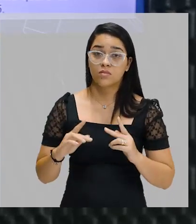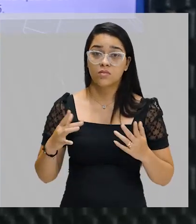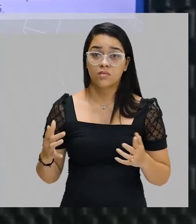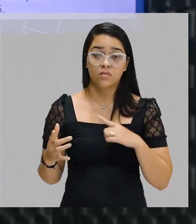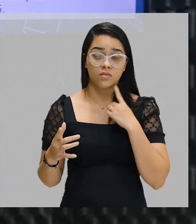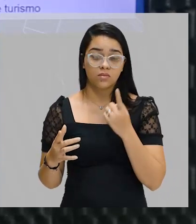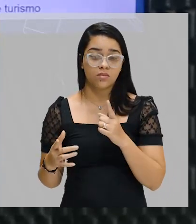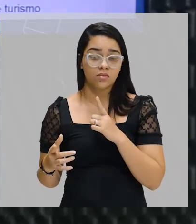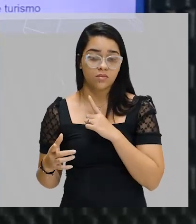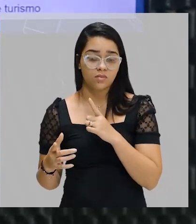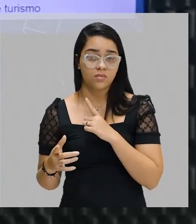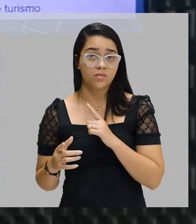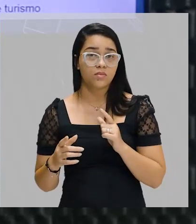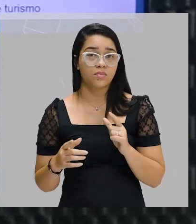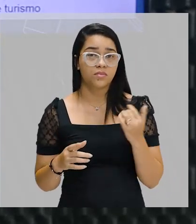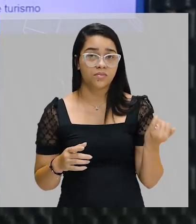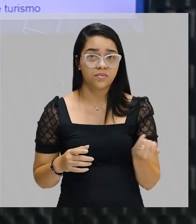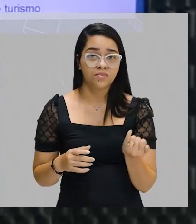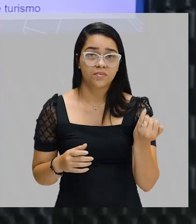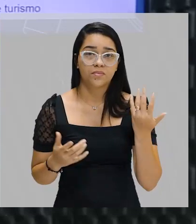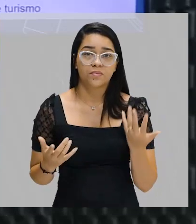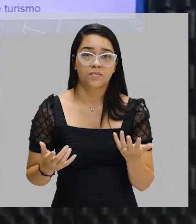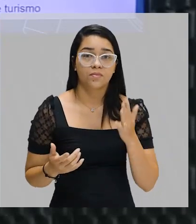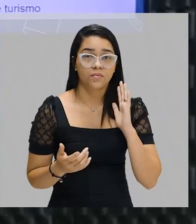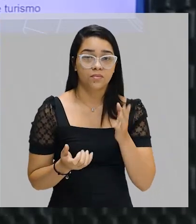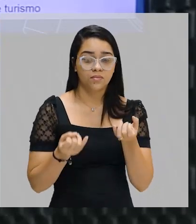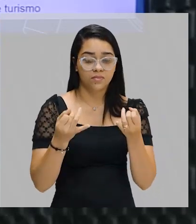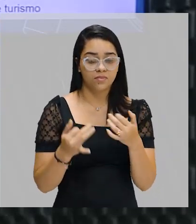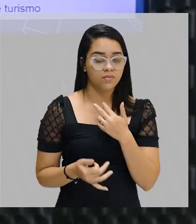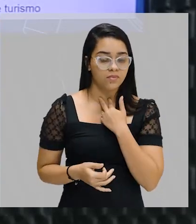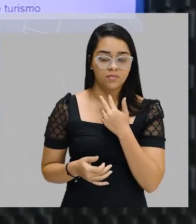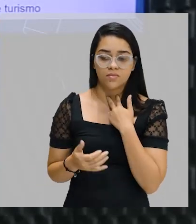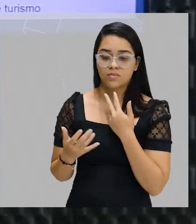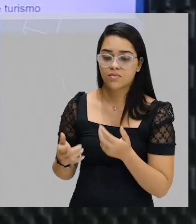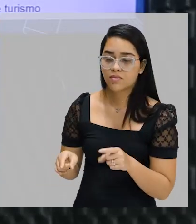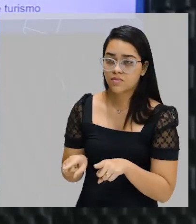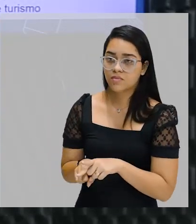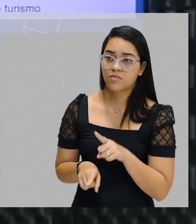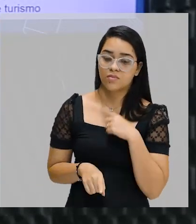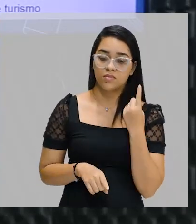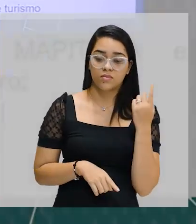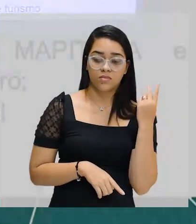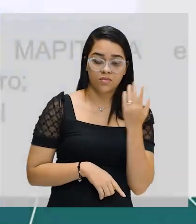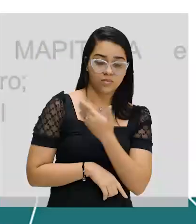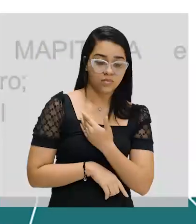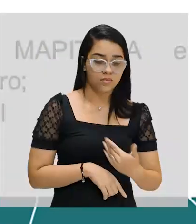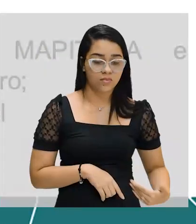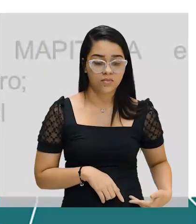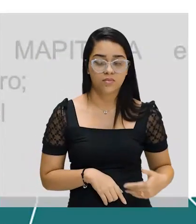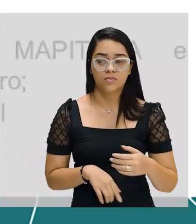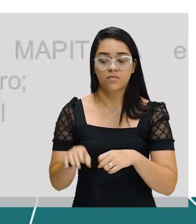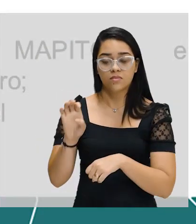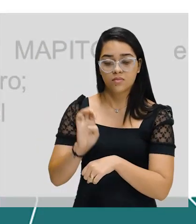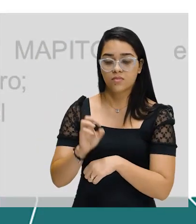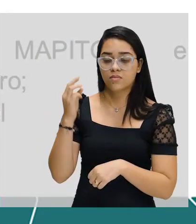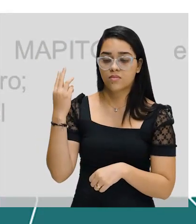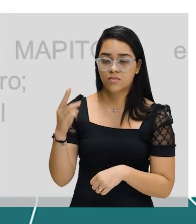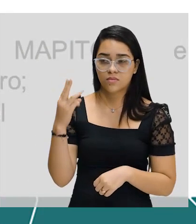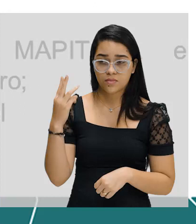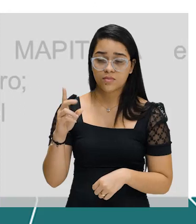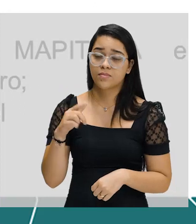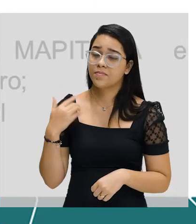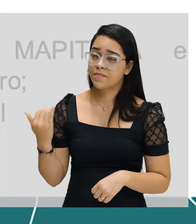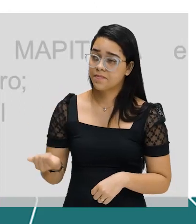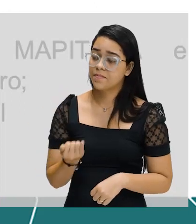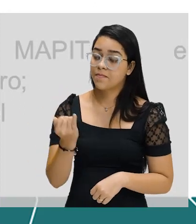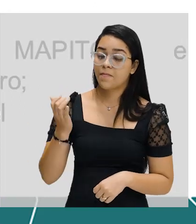gente fechar com chave de ouro, como eu te disse, não podemos deixar de falar do nosso estado, do nosso belo Maranhão, um estado